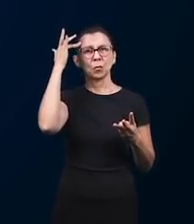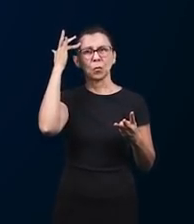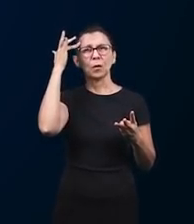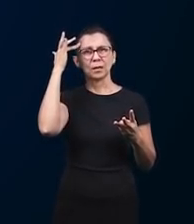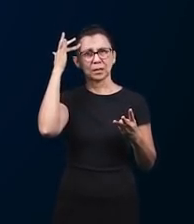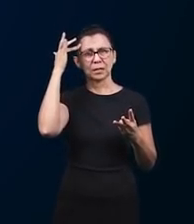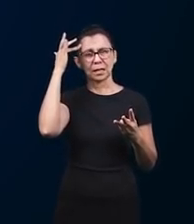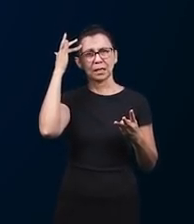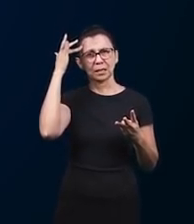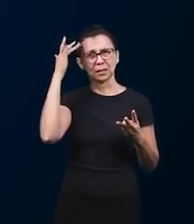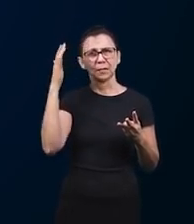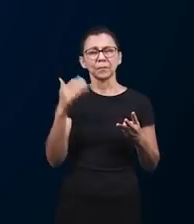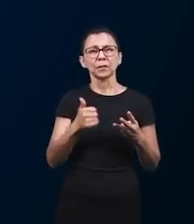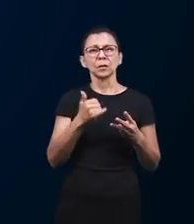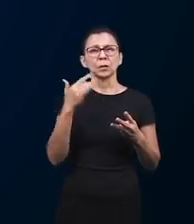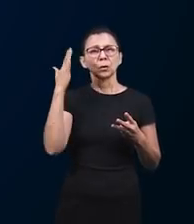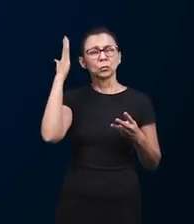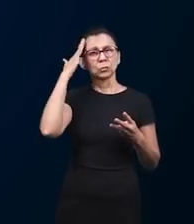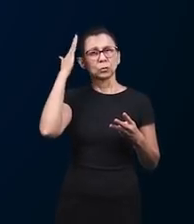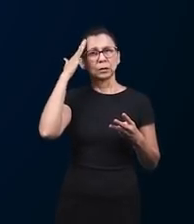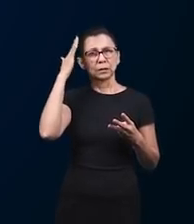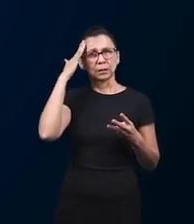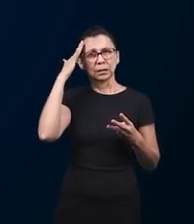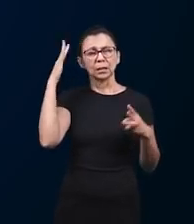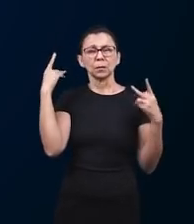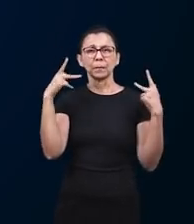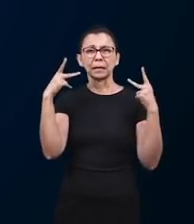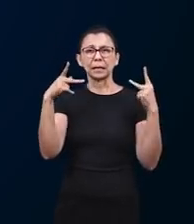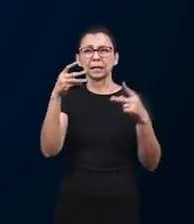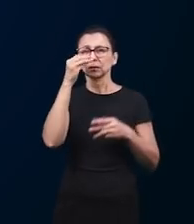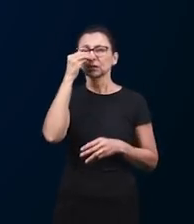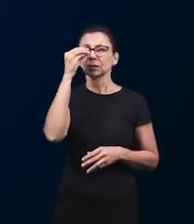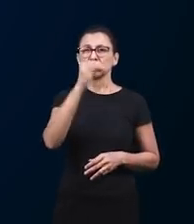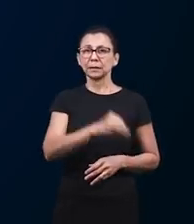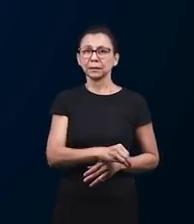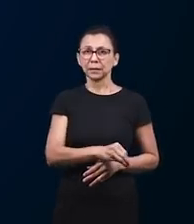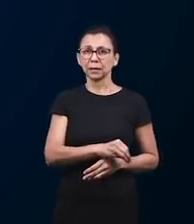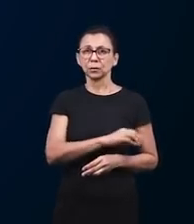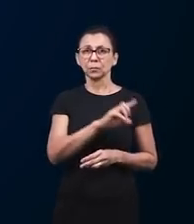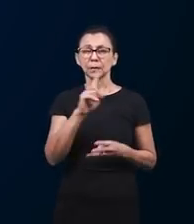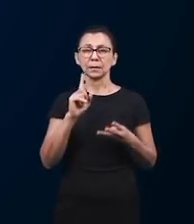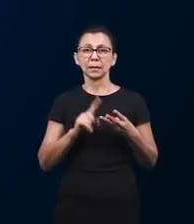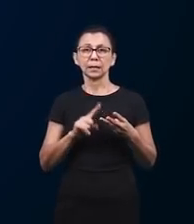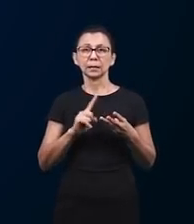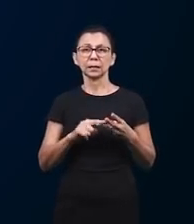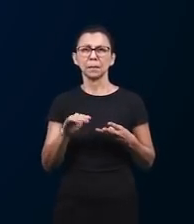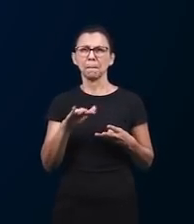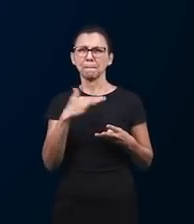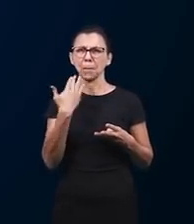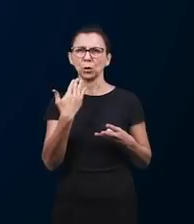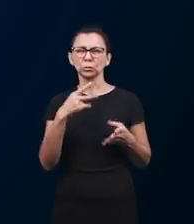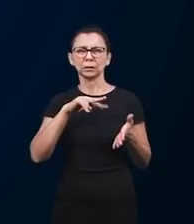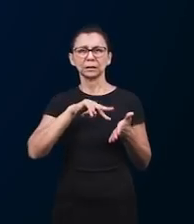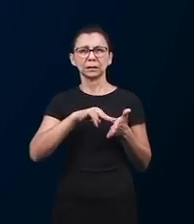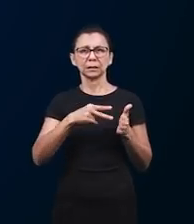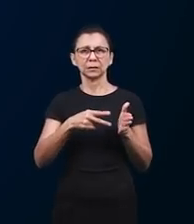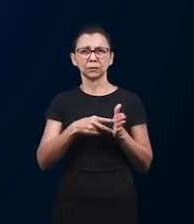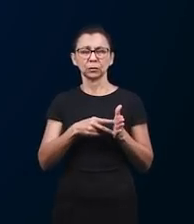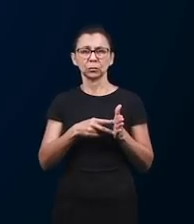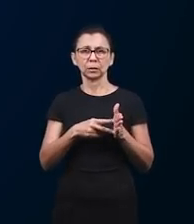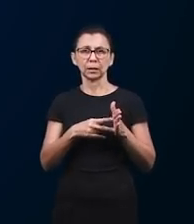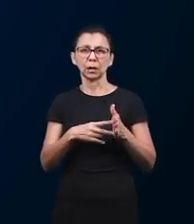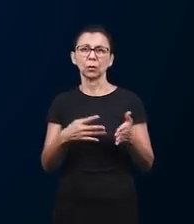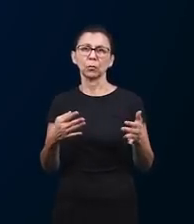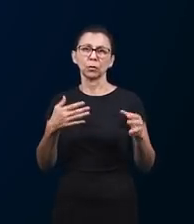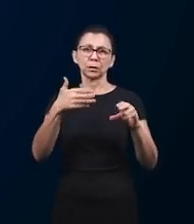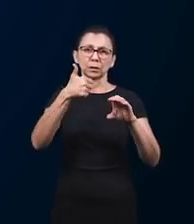época. Na resposta do tópico B, quem estava morto era o cristianismo, que trocou o profético pelo material, pelos